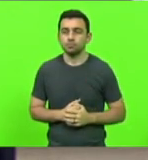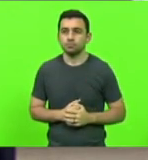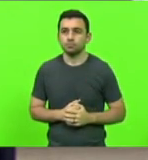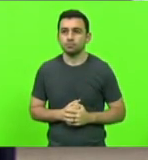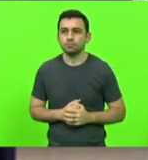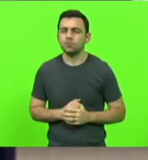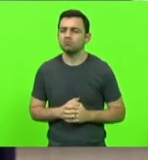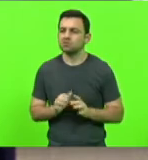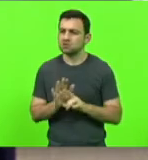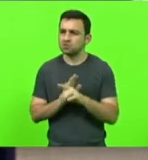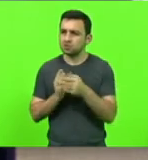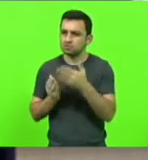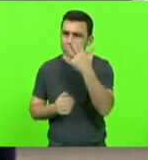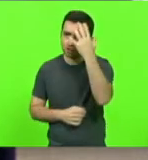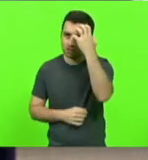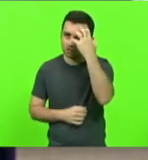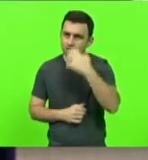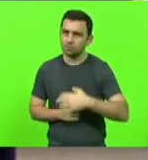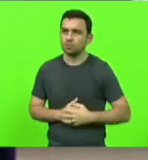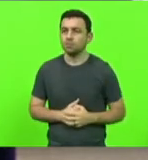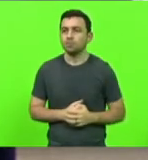Consulta o deputado Ismael? Não.